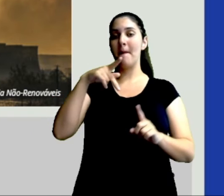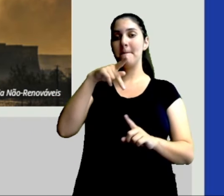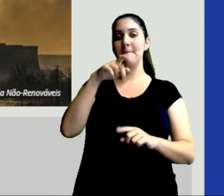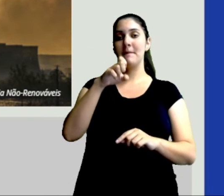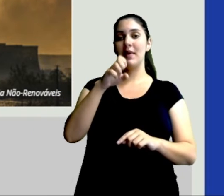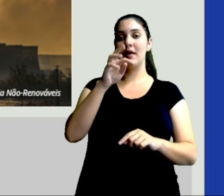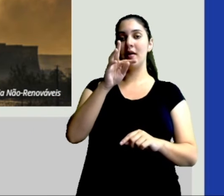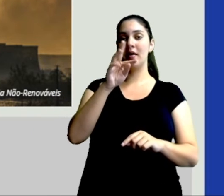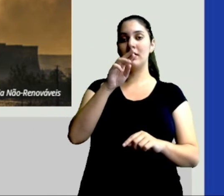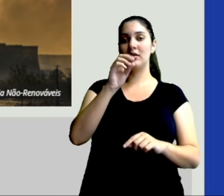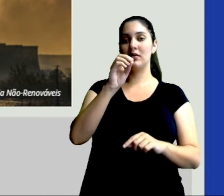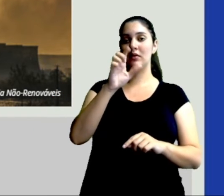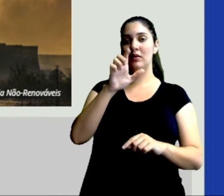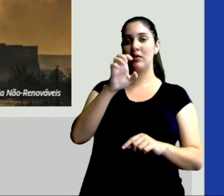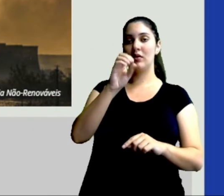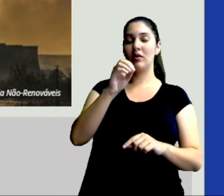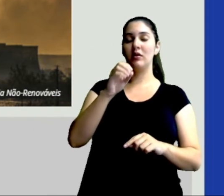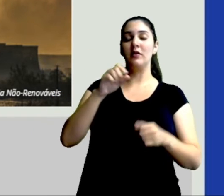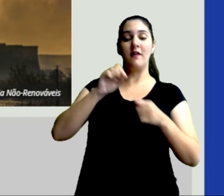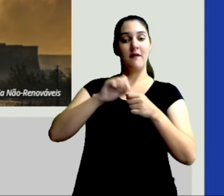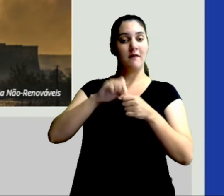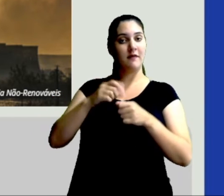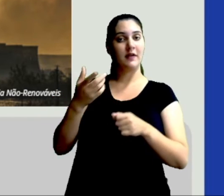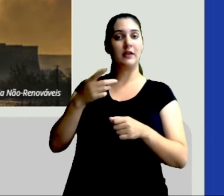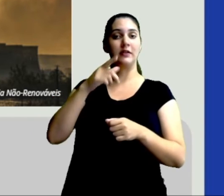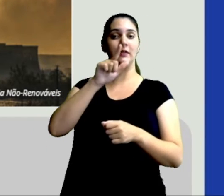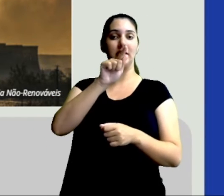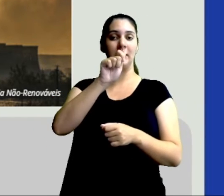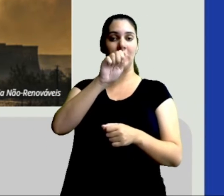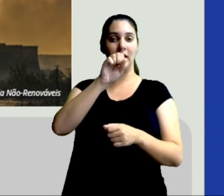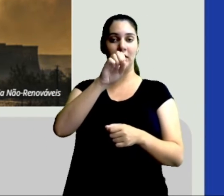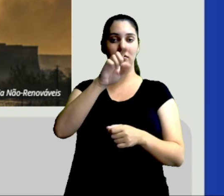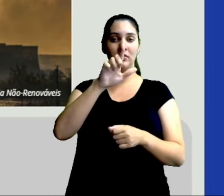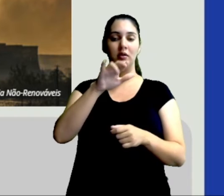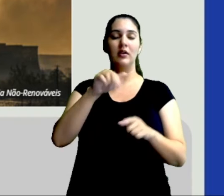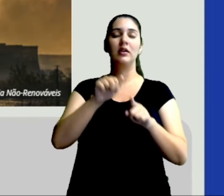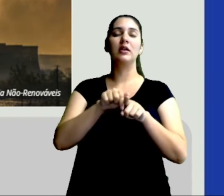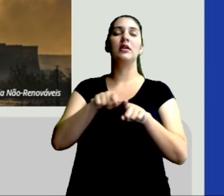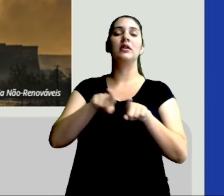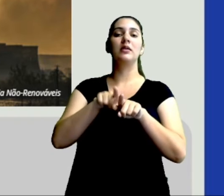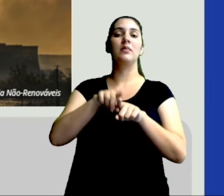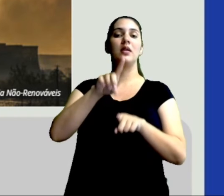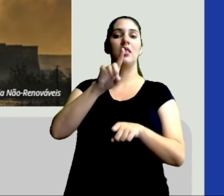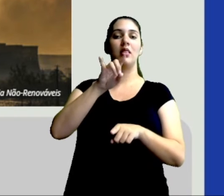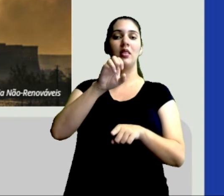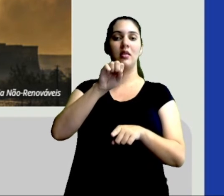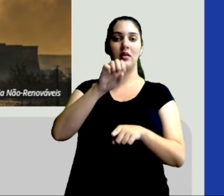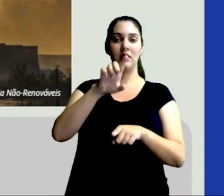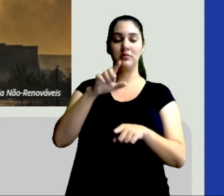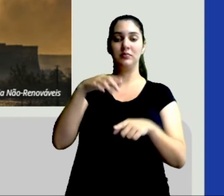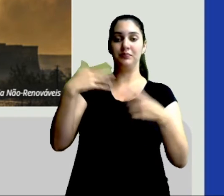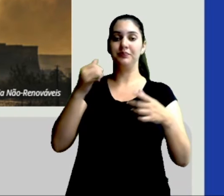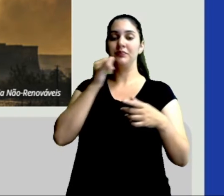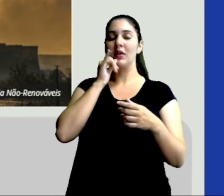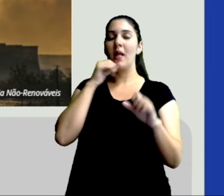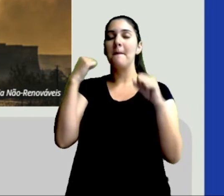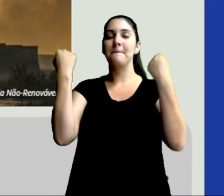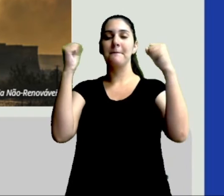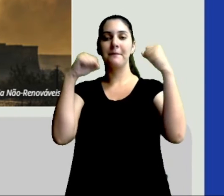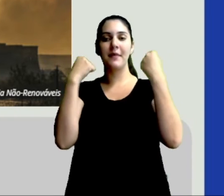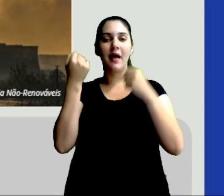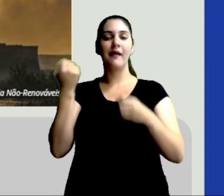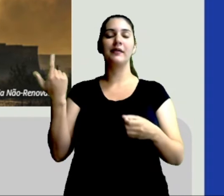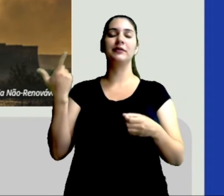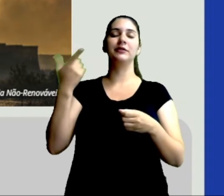petróleo, né? Que é produzido a gasolina, o diesel, né? E que através de máquinas que são movidas a